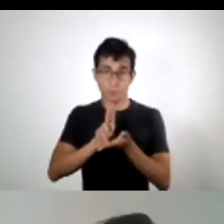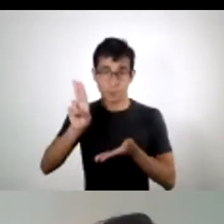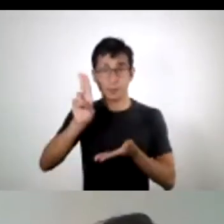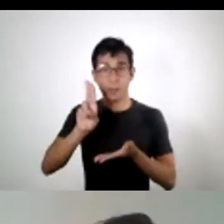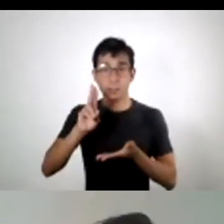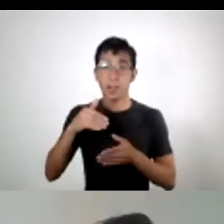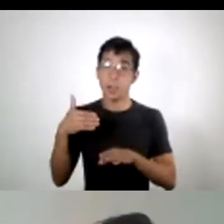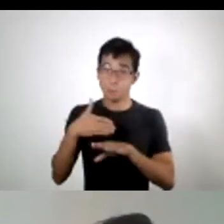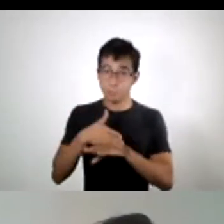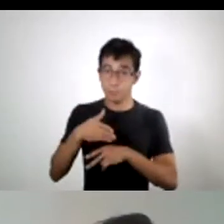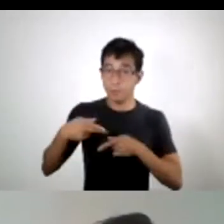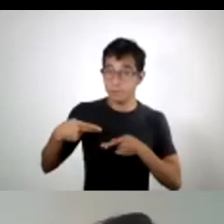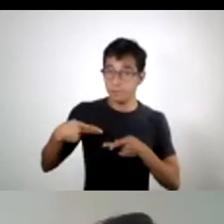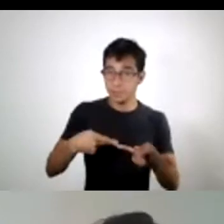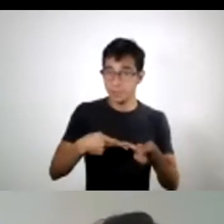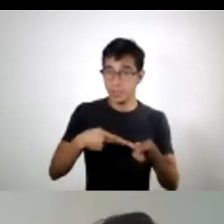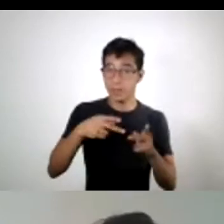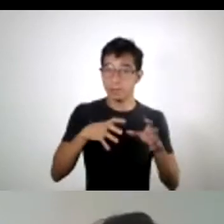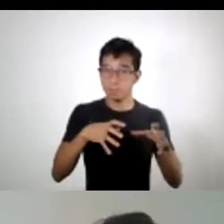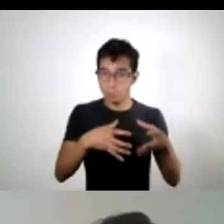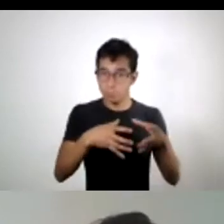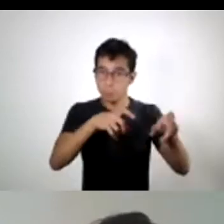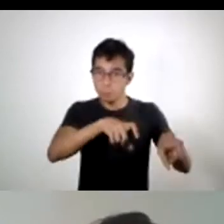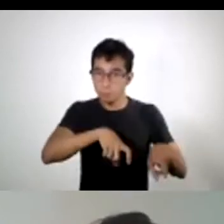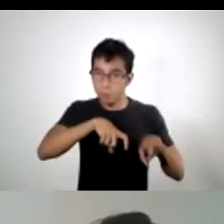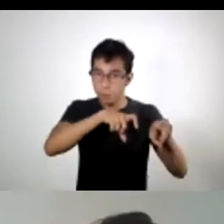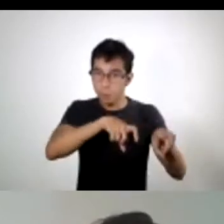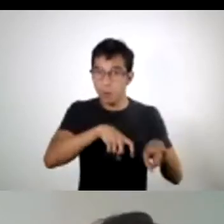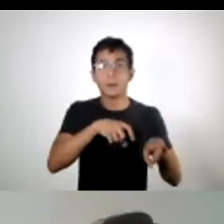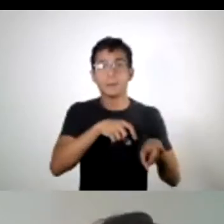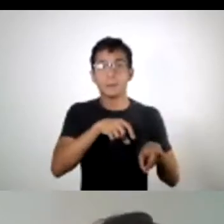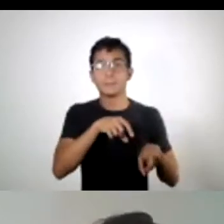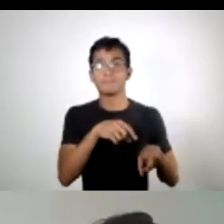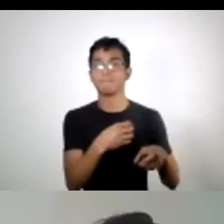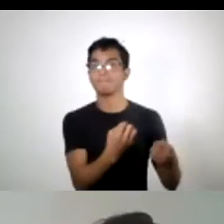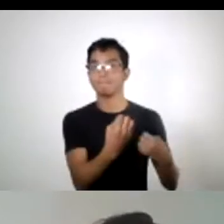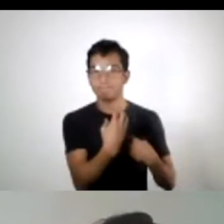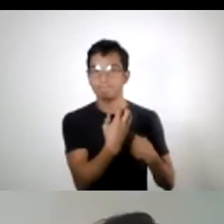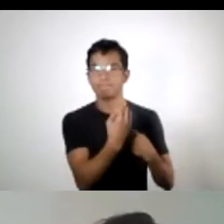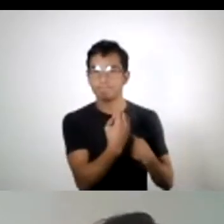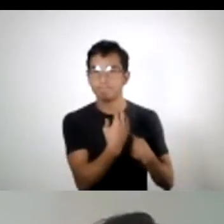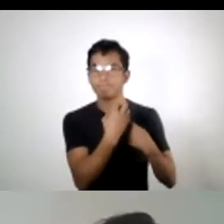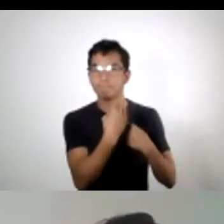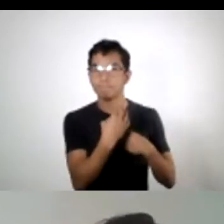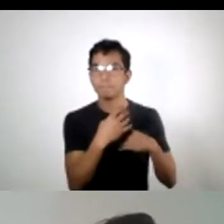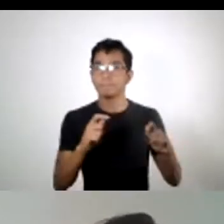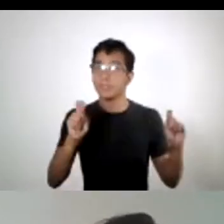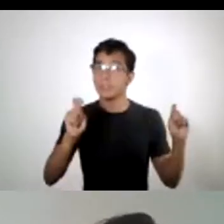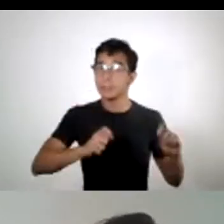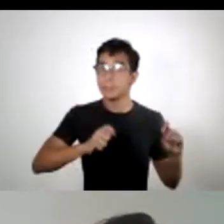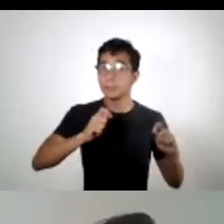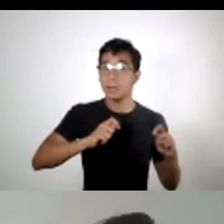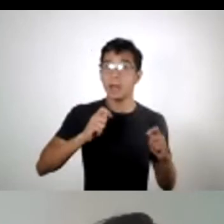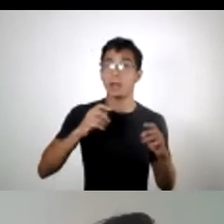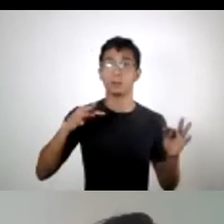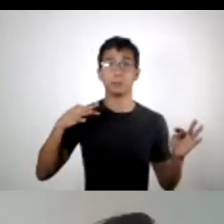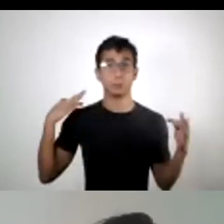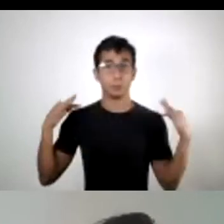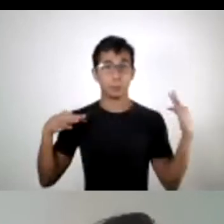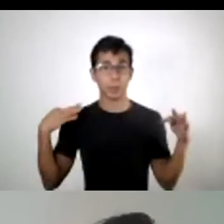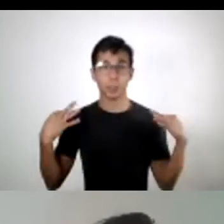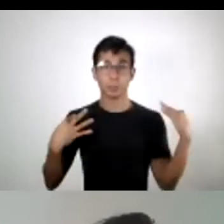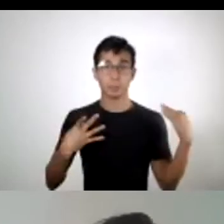já naquela época vocês me ensinaram que é possível fazer o turismo sustentável, por